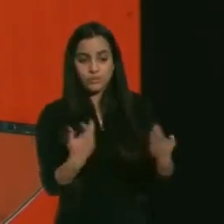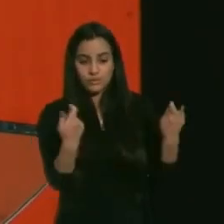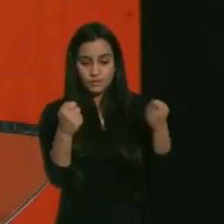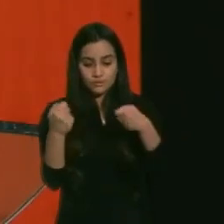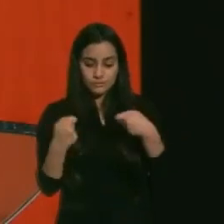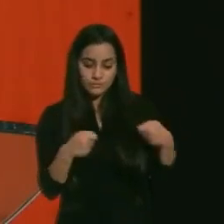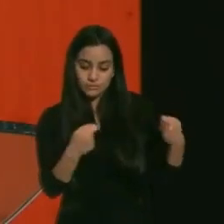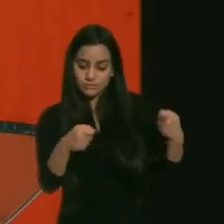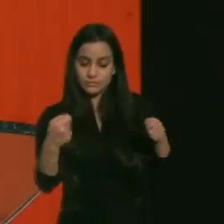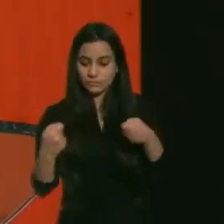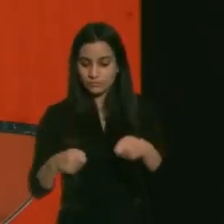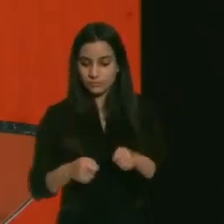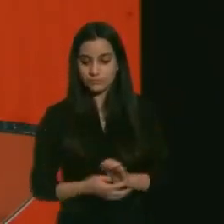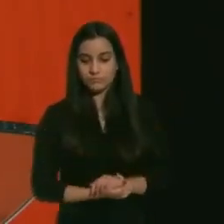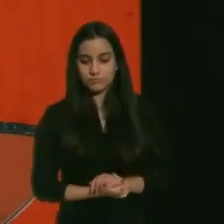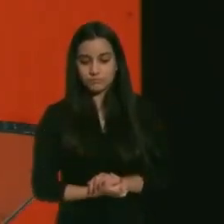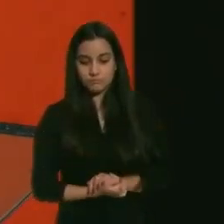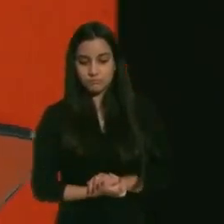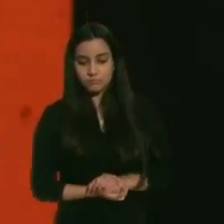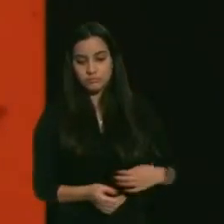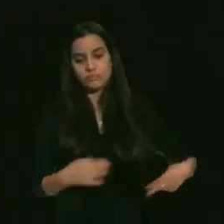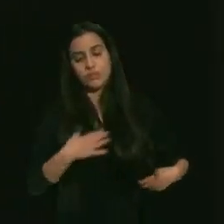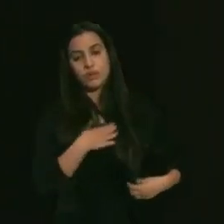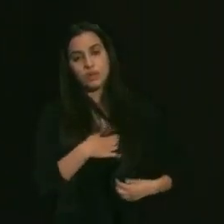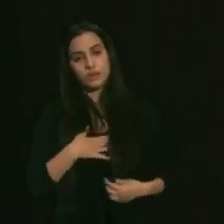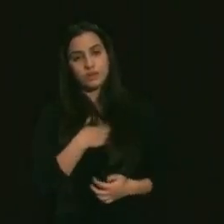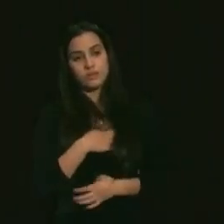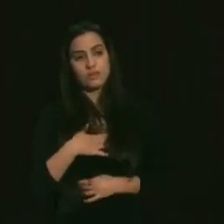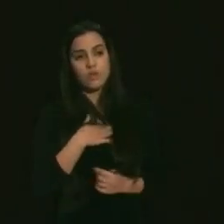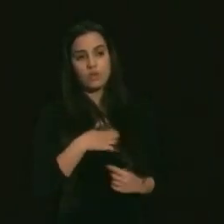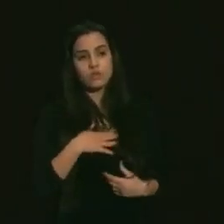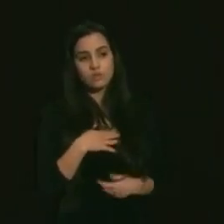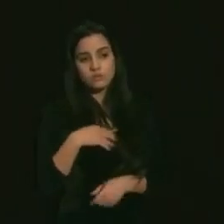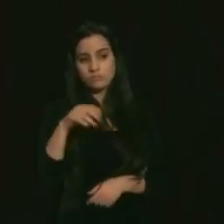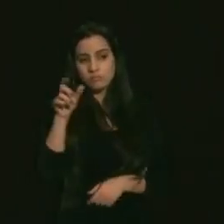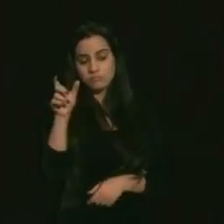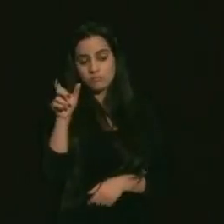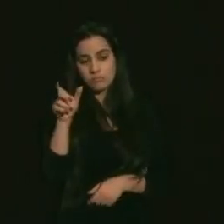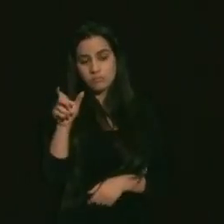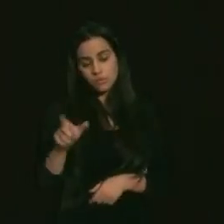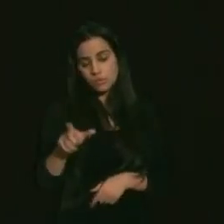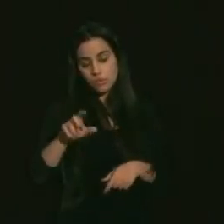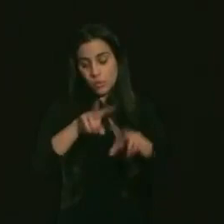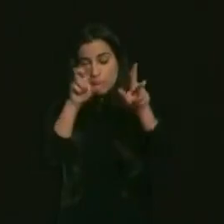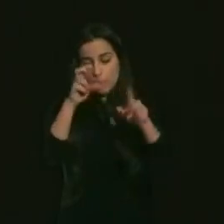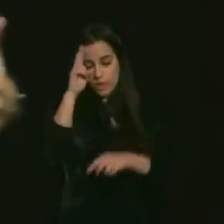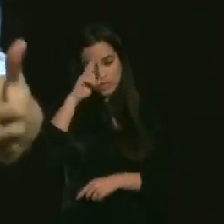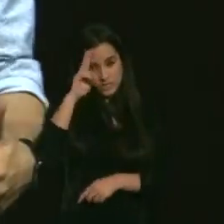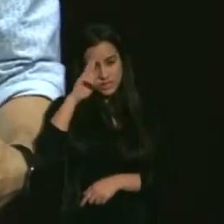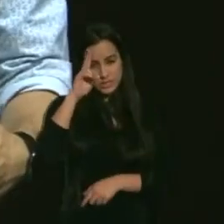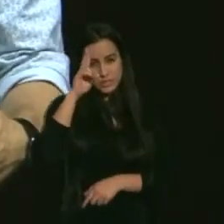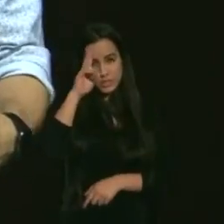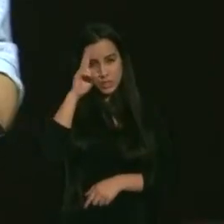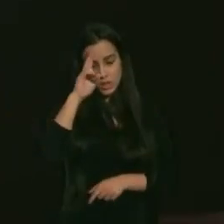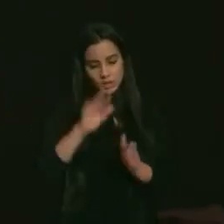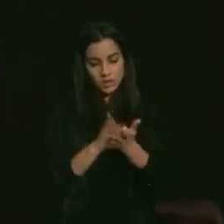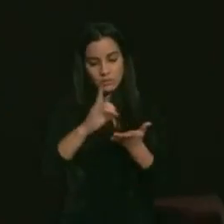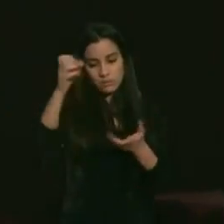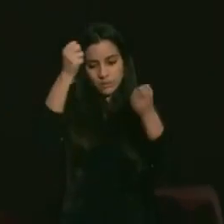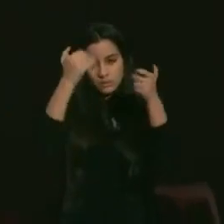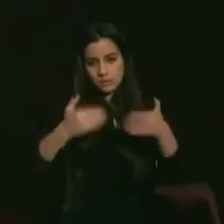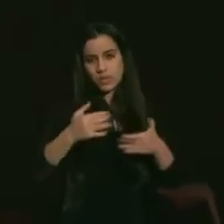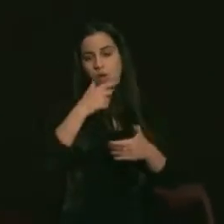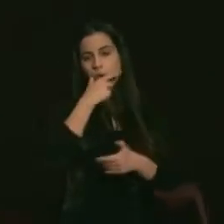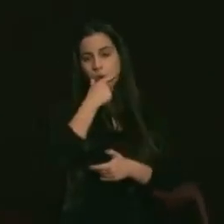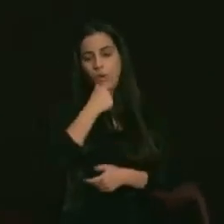Necessitados. Eu gosto da imagem na Bíblia de Mefibosete, aquele moço que era príncipe